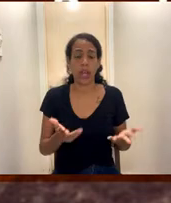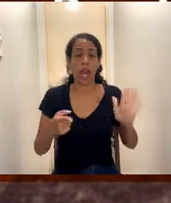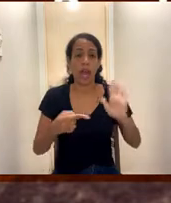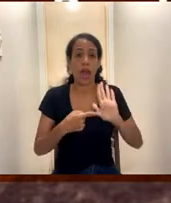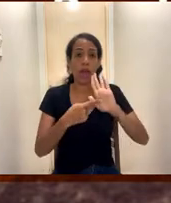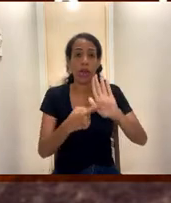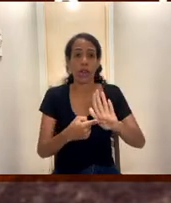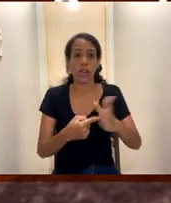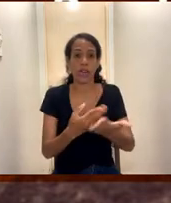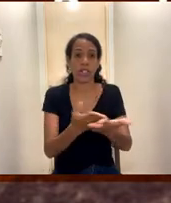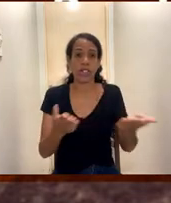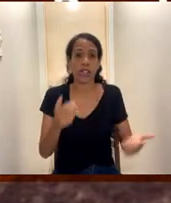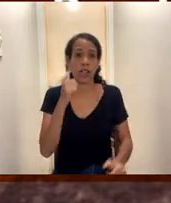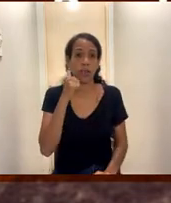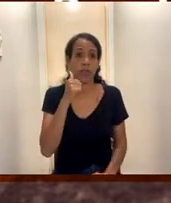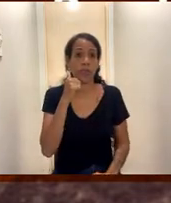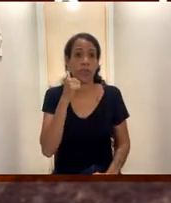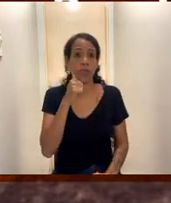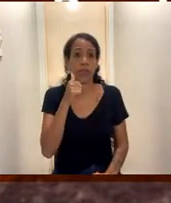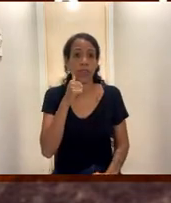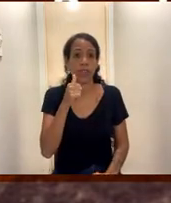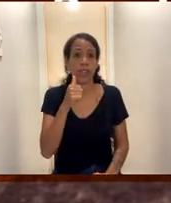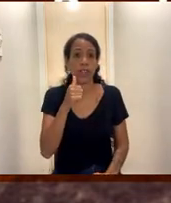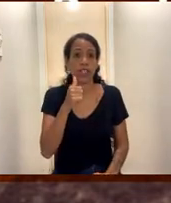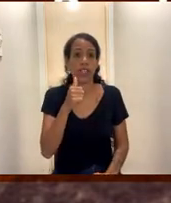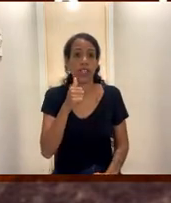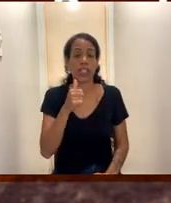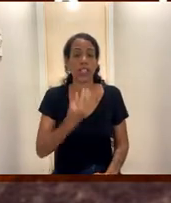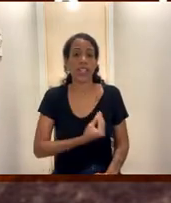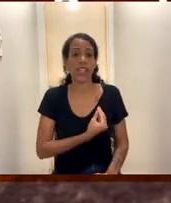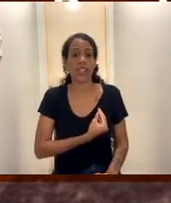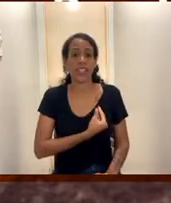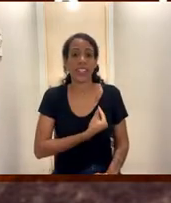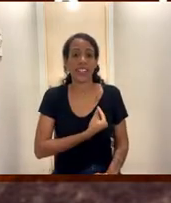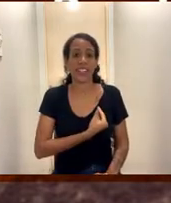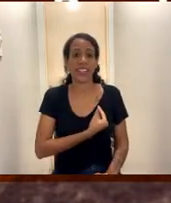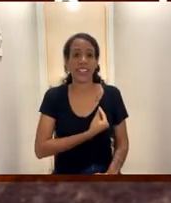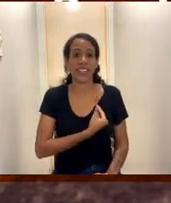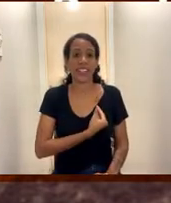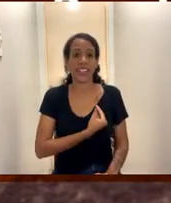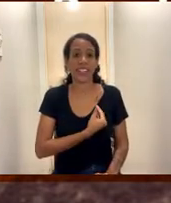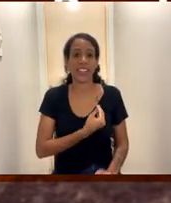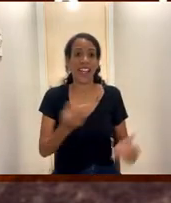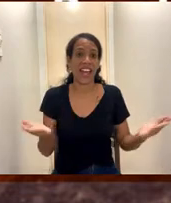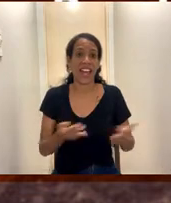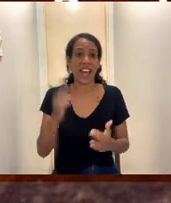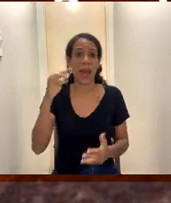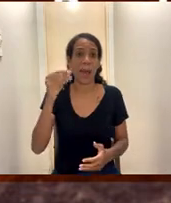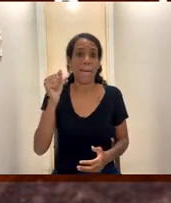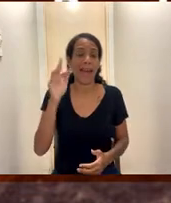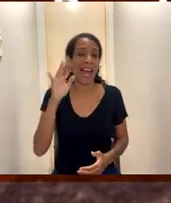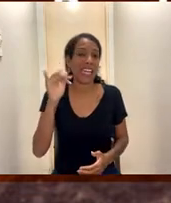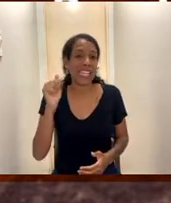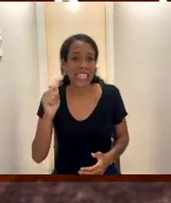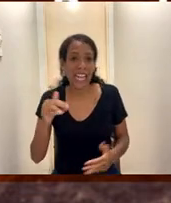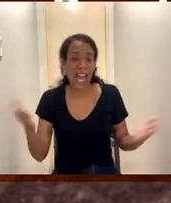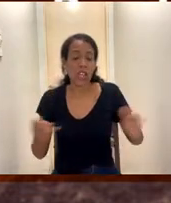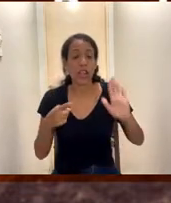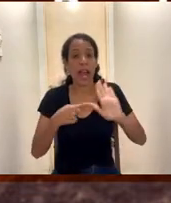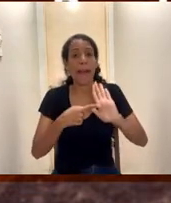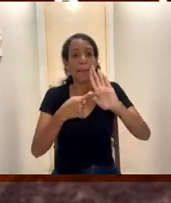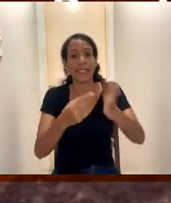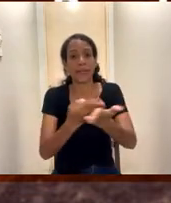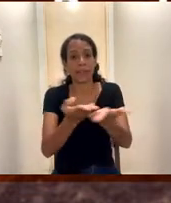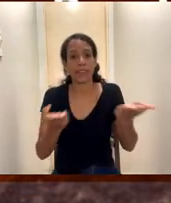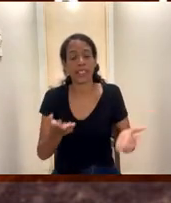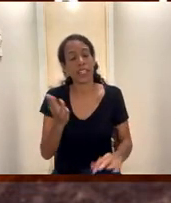apresentar as nossas convidadas de hoje, não necessariamente apresentá-las, né? Eu vou passar para a Marina e Marina vai apresentá-las,